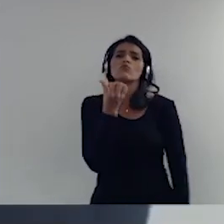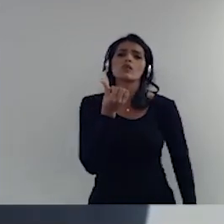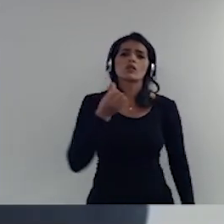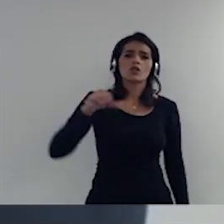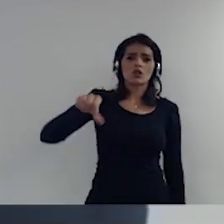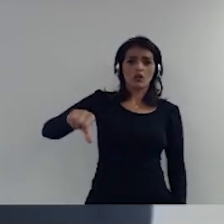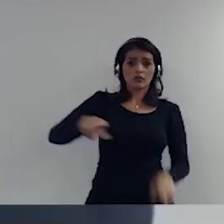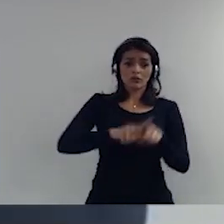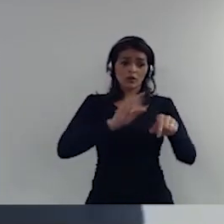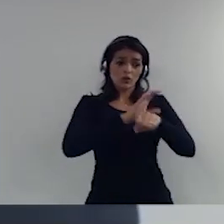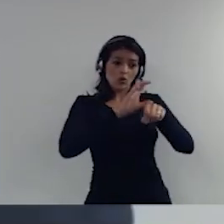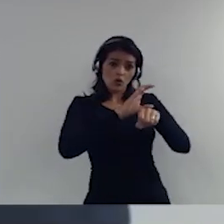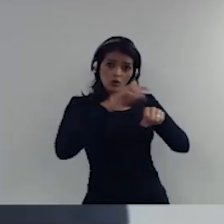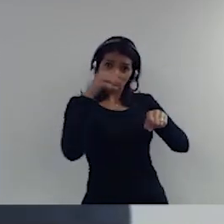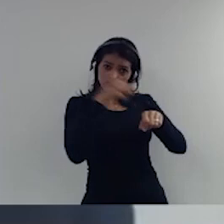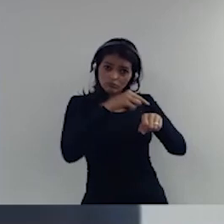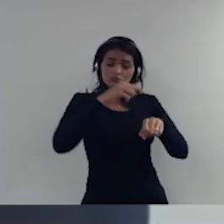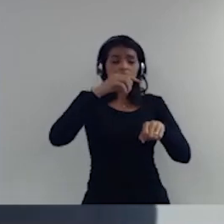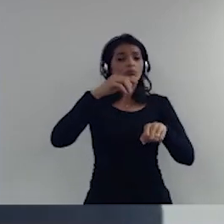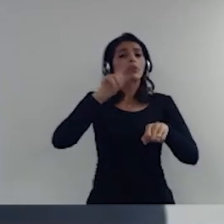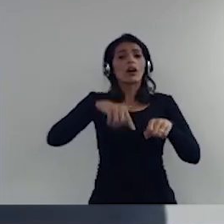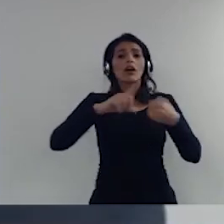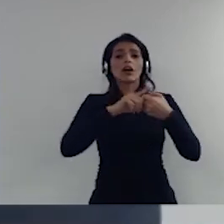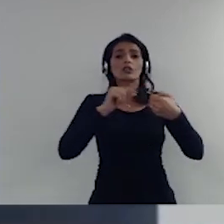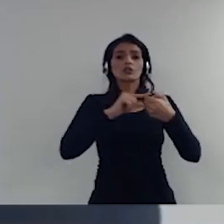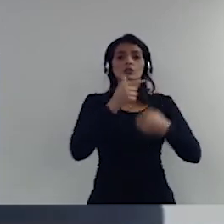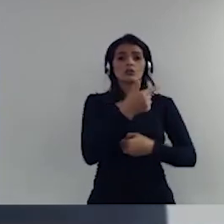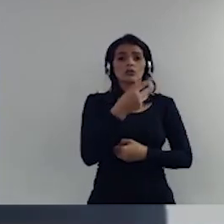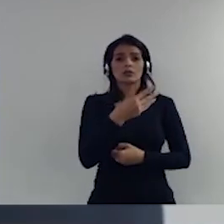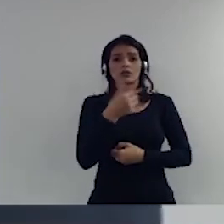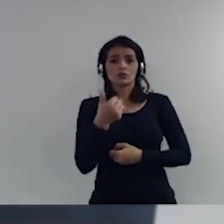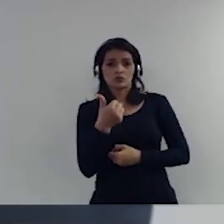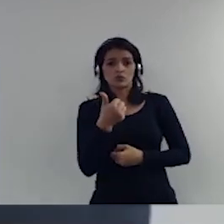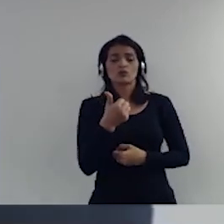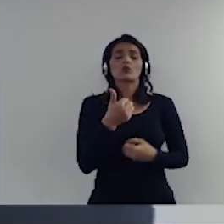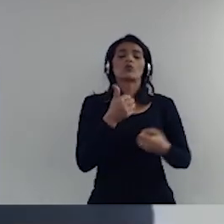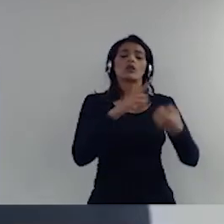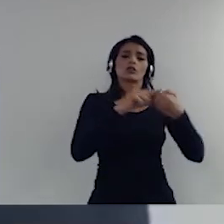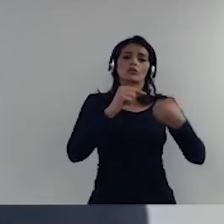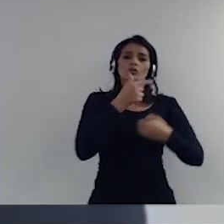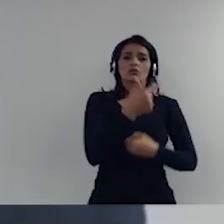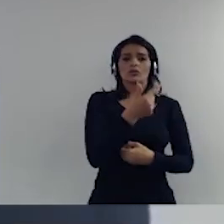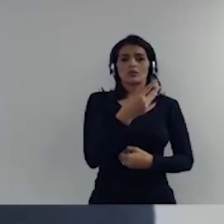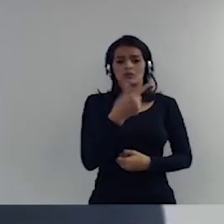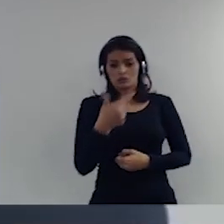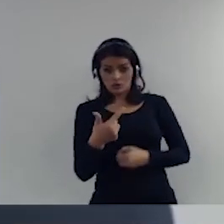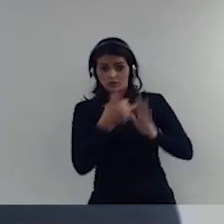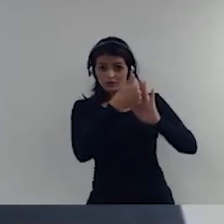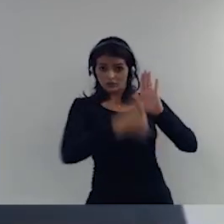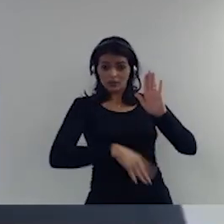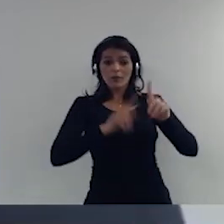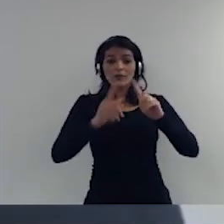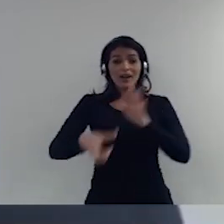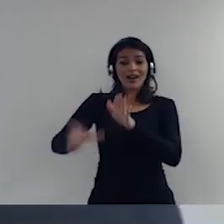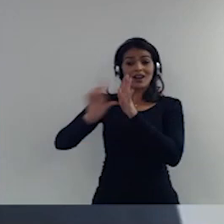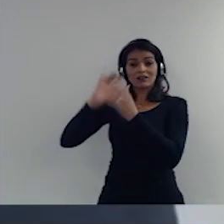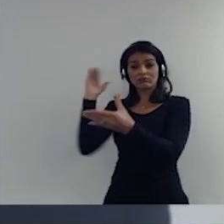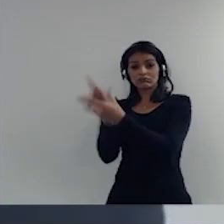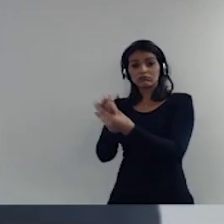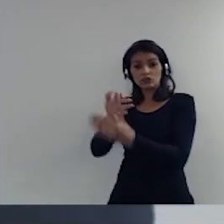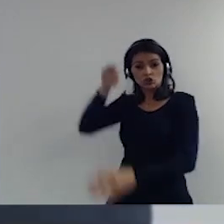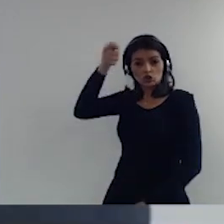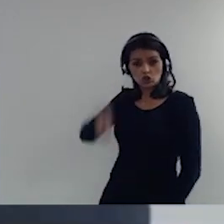própria Constituição da República, no artigo 231, 232. Só que o que acontece? Antes da decisão